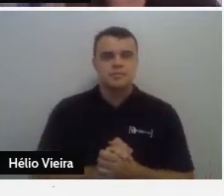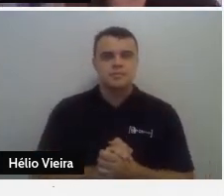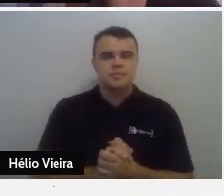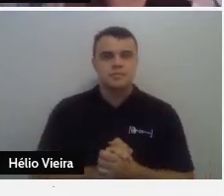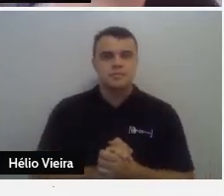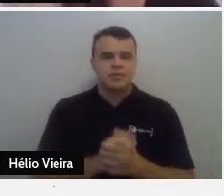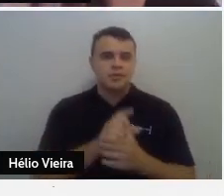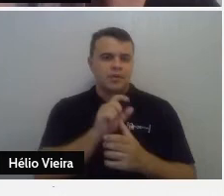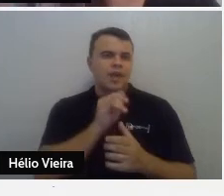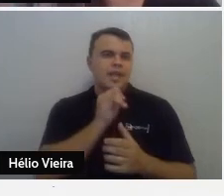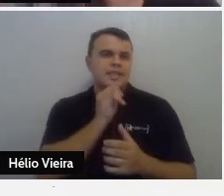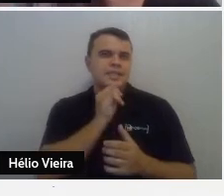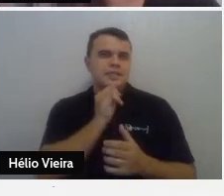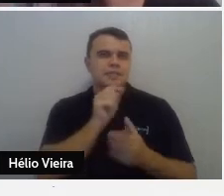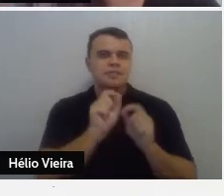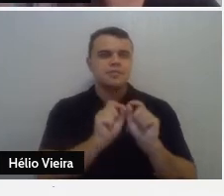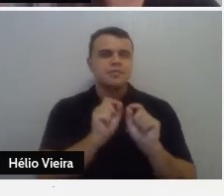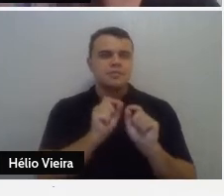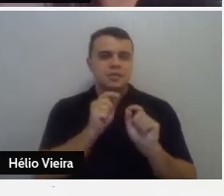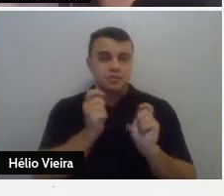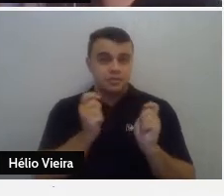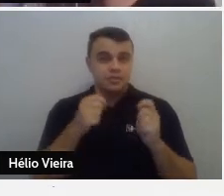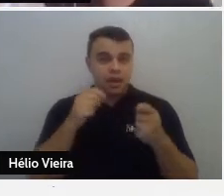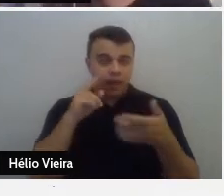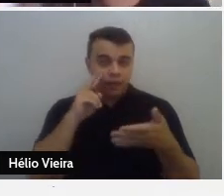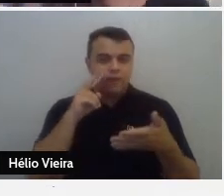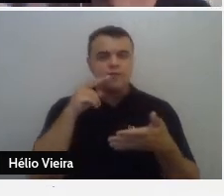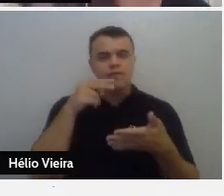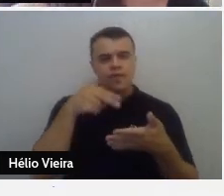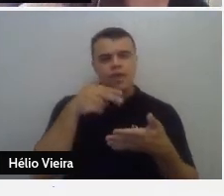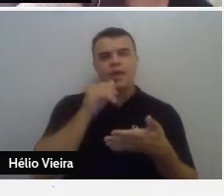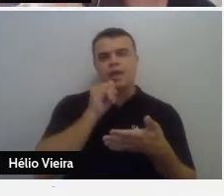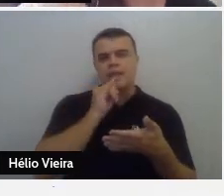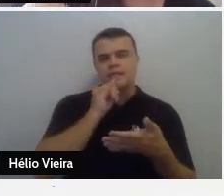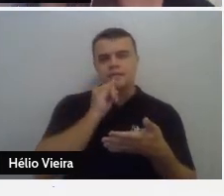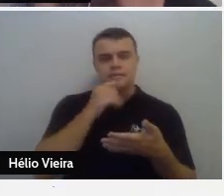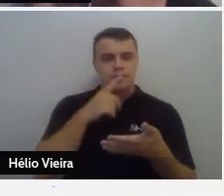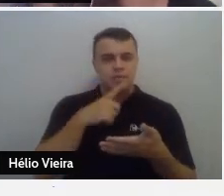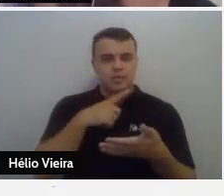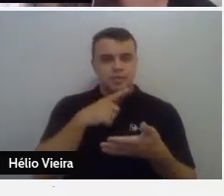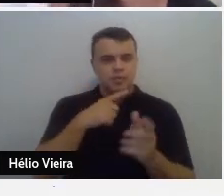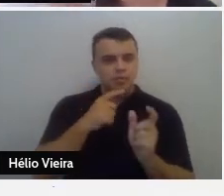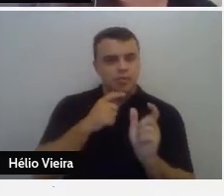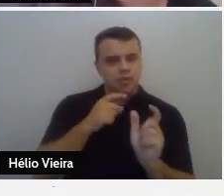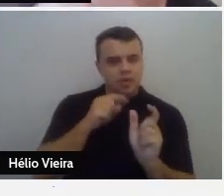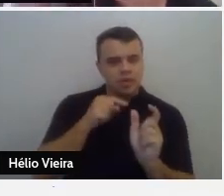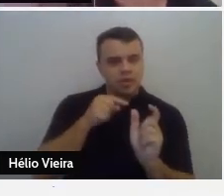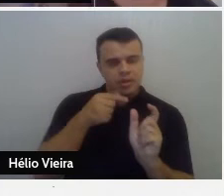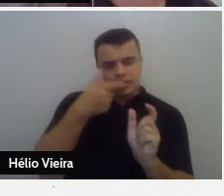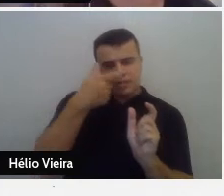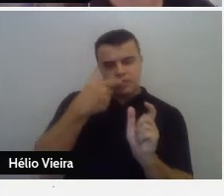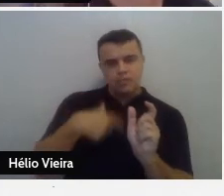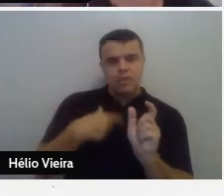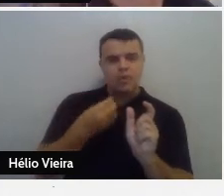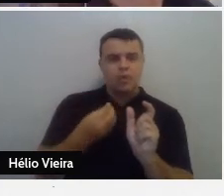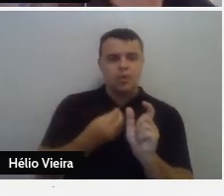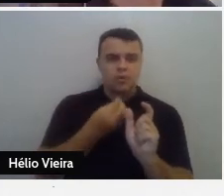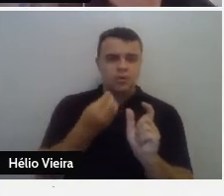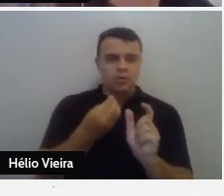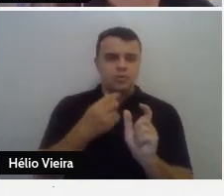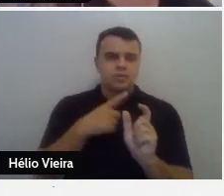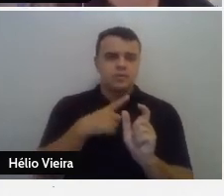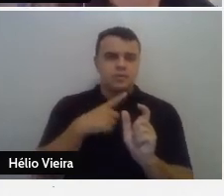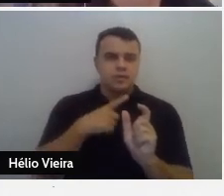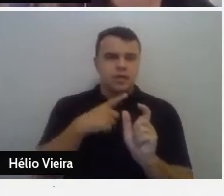as funções de poder ver, por exemplo, a gente tem um pedacinho aí da anatomia, né, e ver como